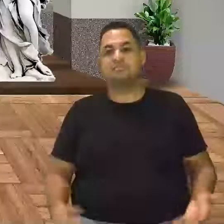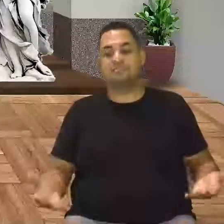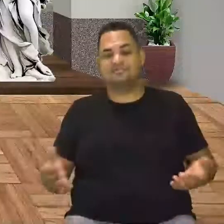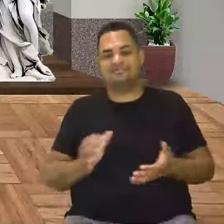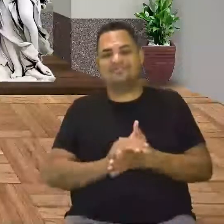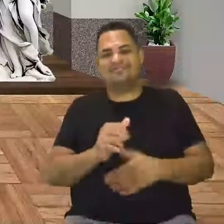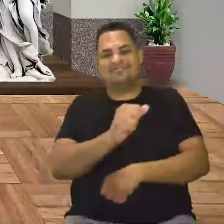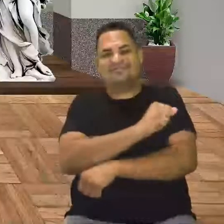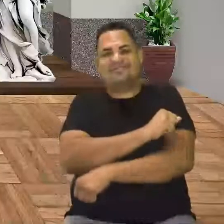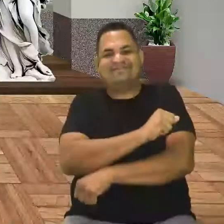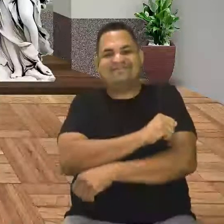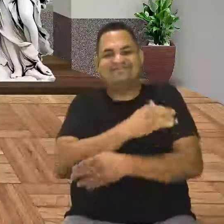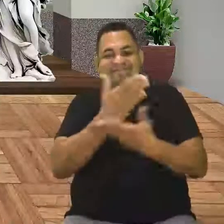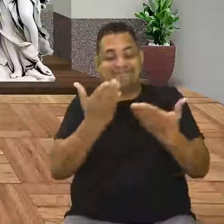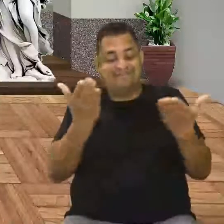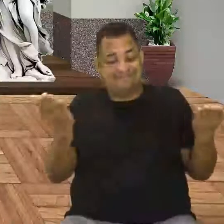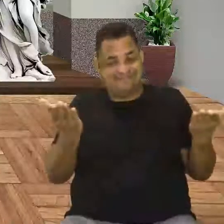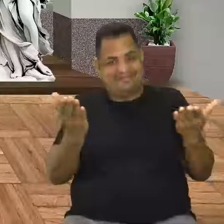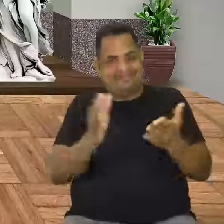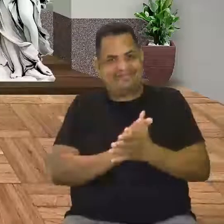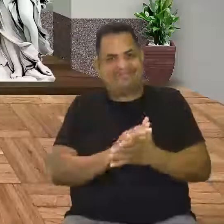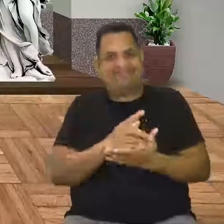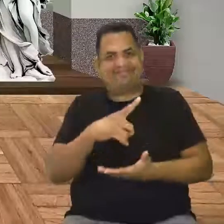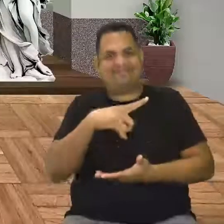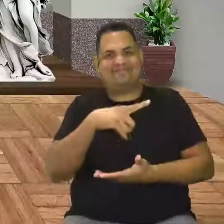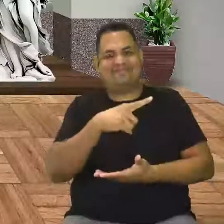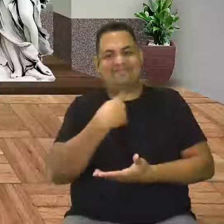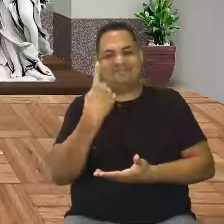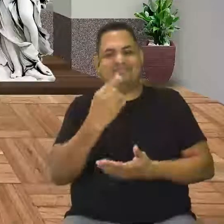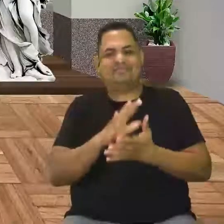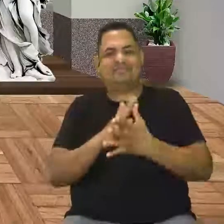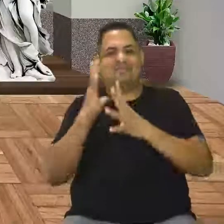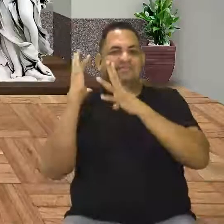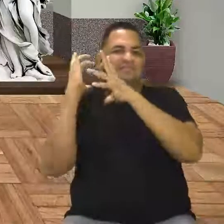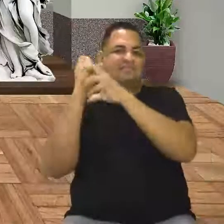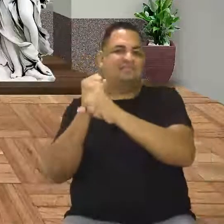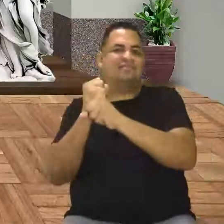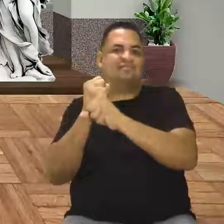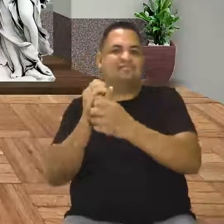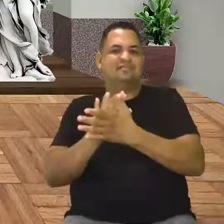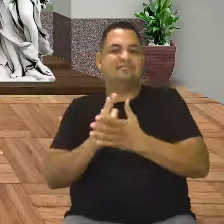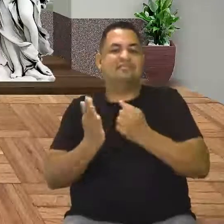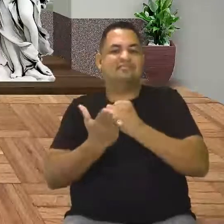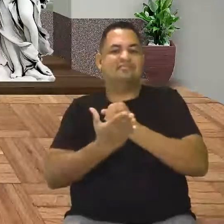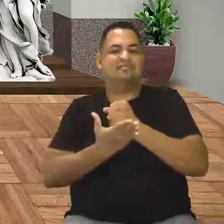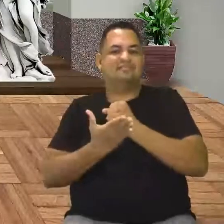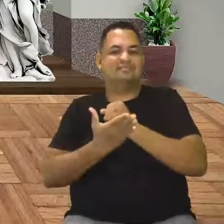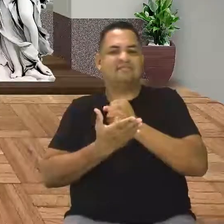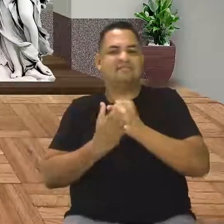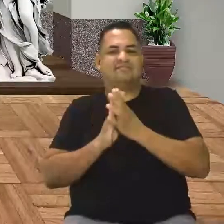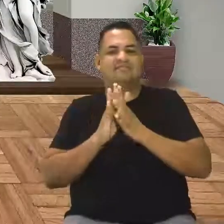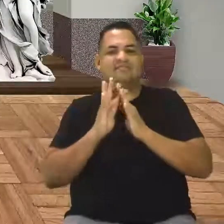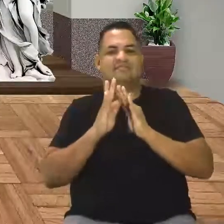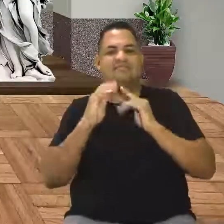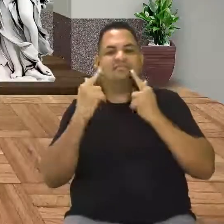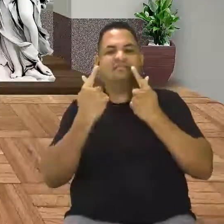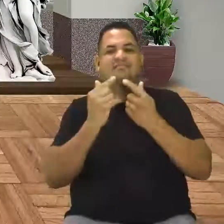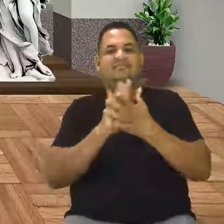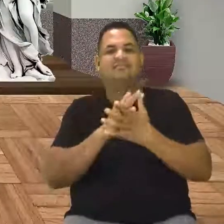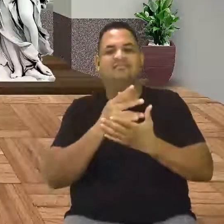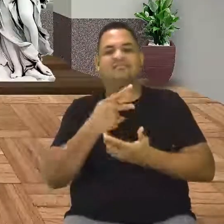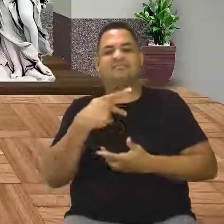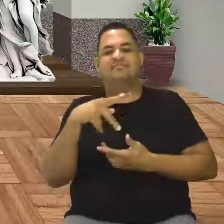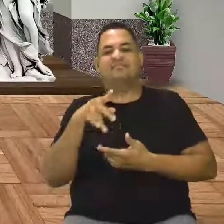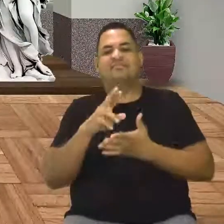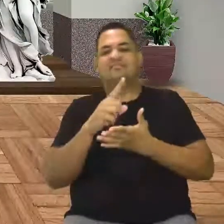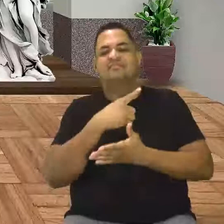Salve, salve, alunos! Hoje nós teremos aquela revisão básica, revisão geral para a